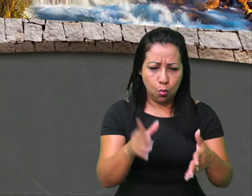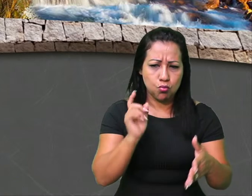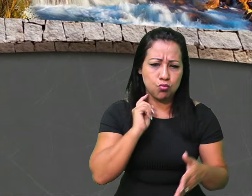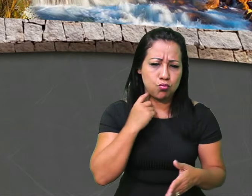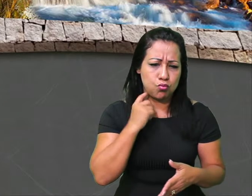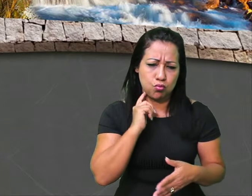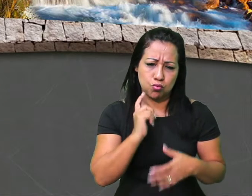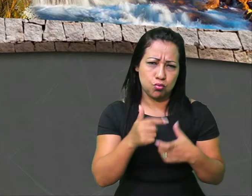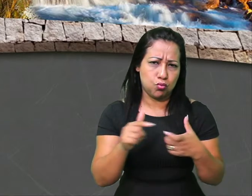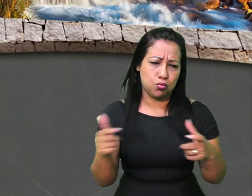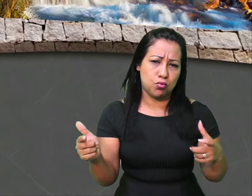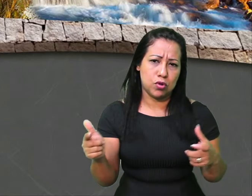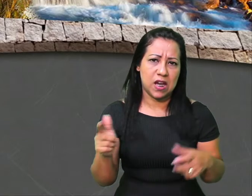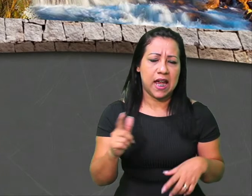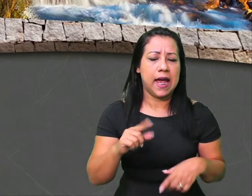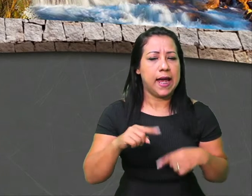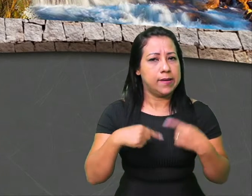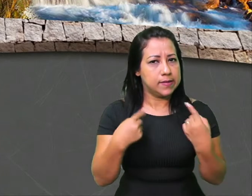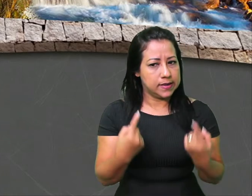urbano. Tá?